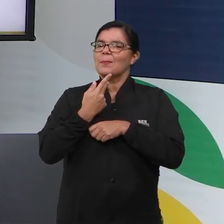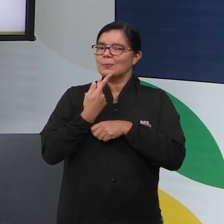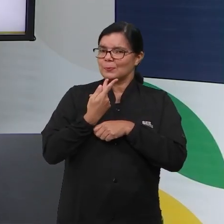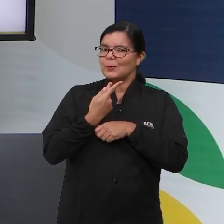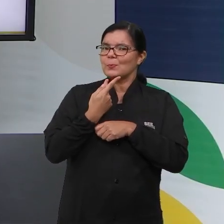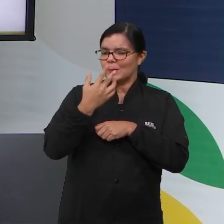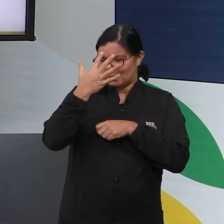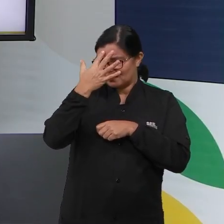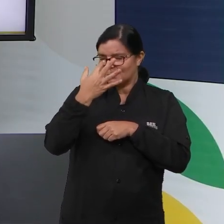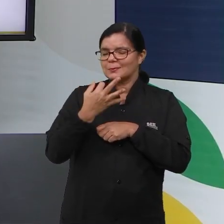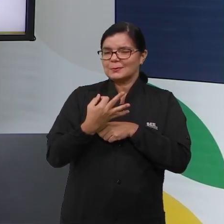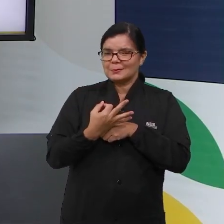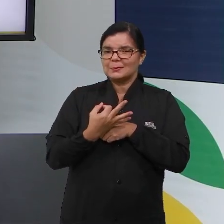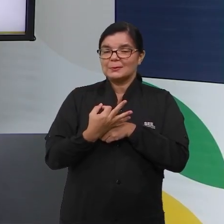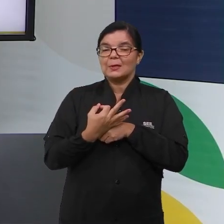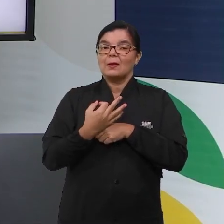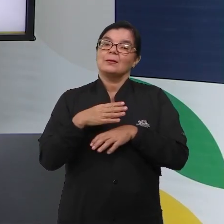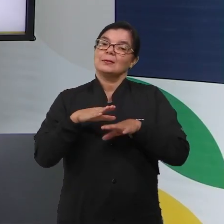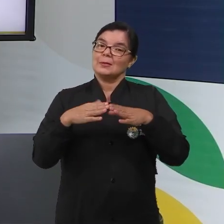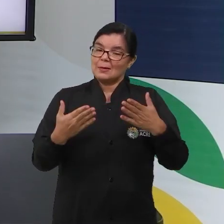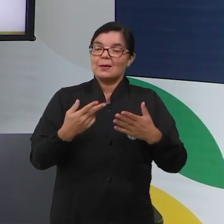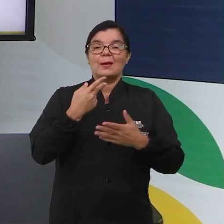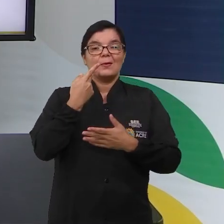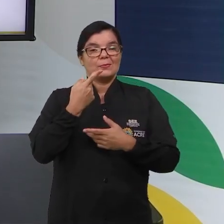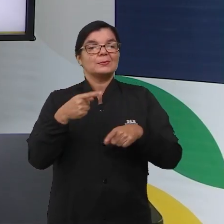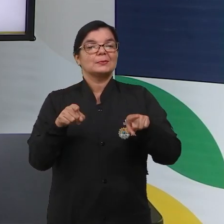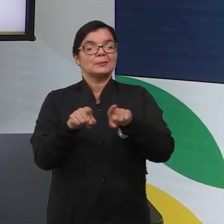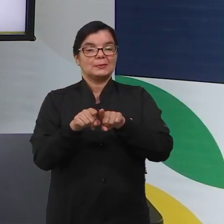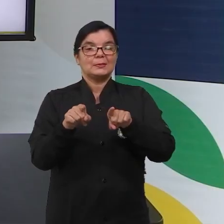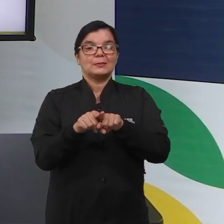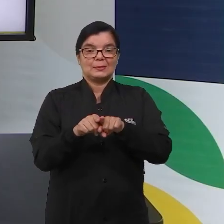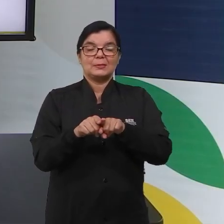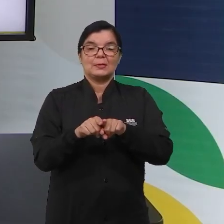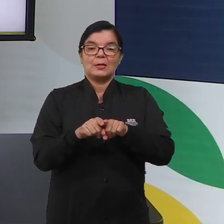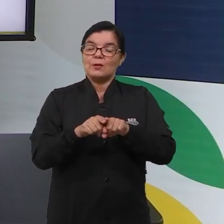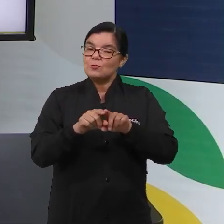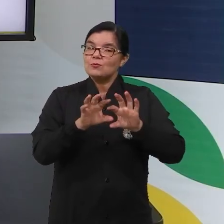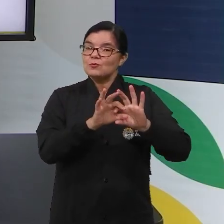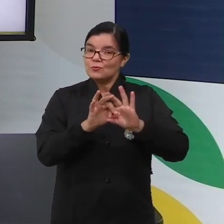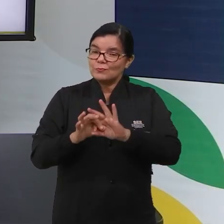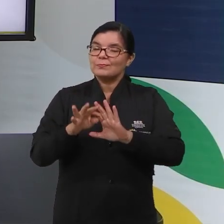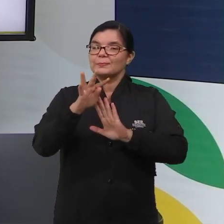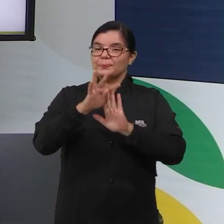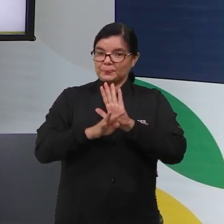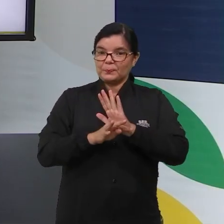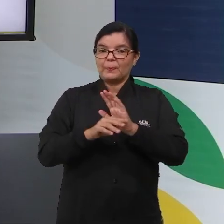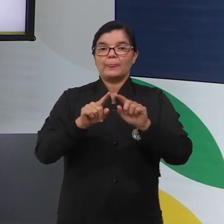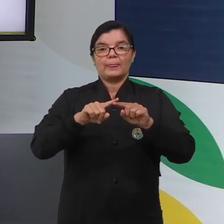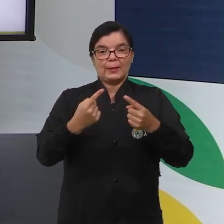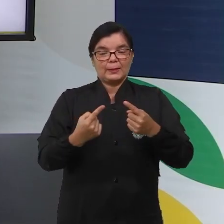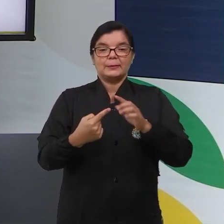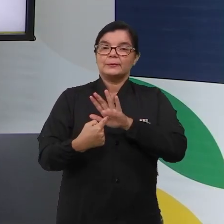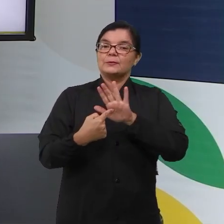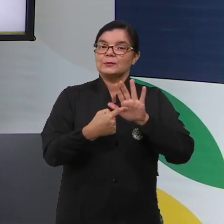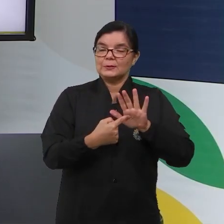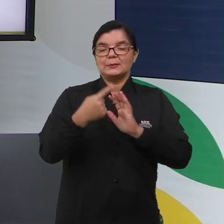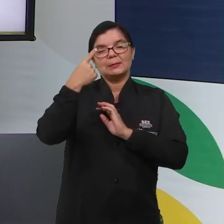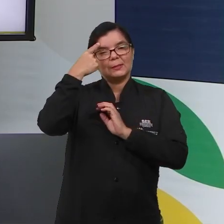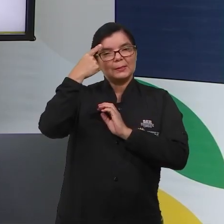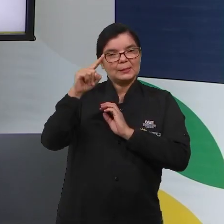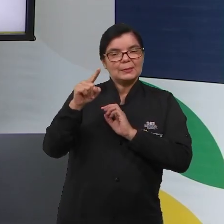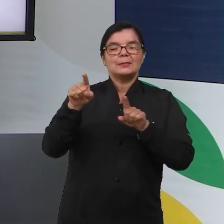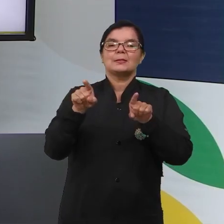fala? Com certeza. Afinal, a fala também é uma forma de efetivação de um texto, é uma manifestação de